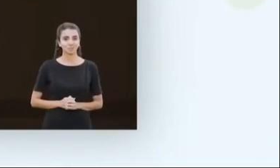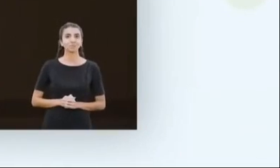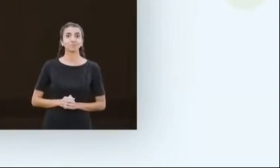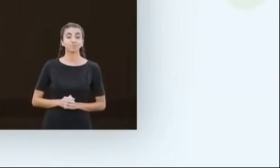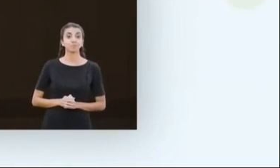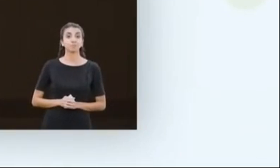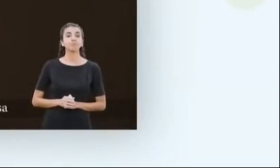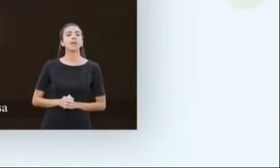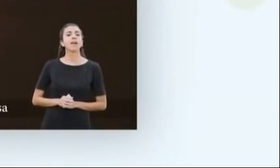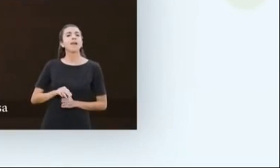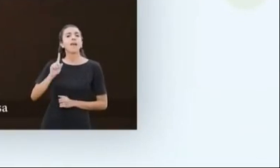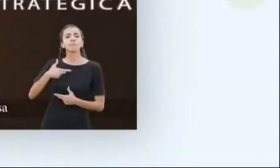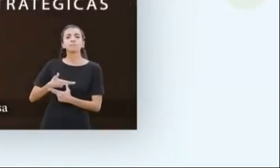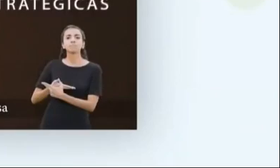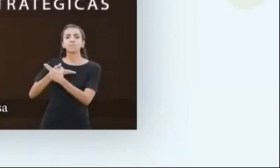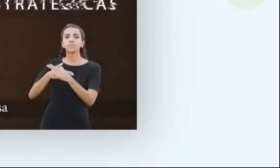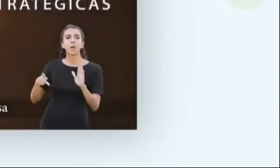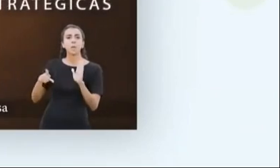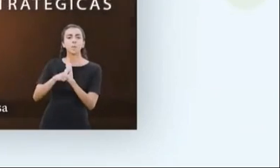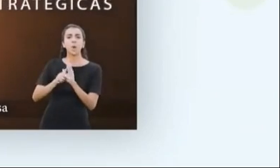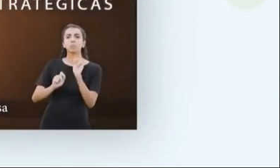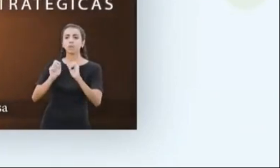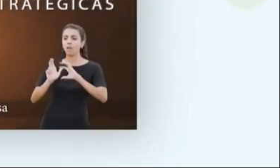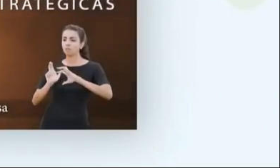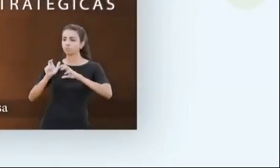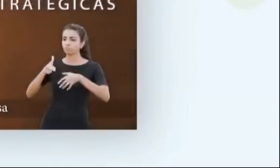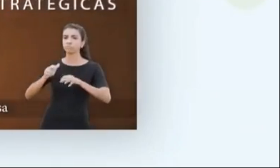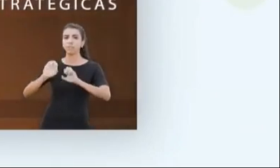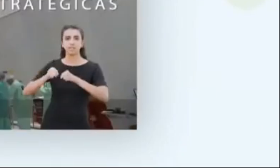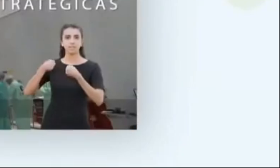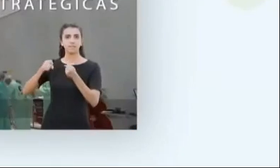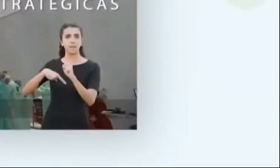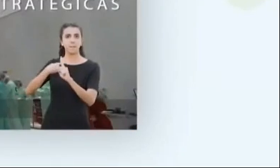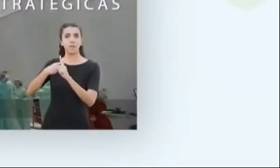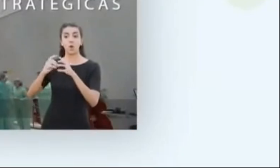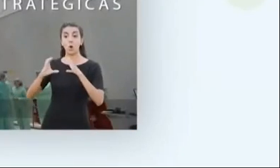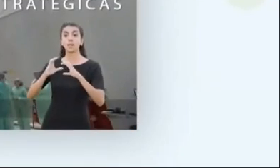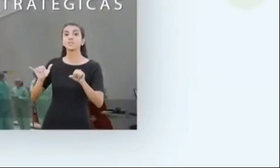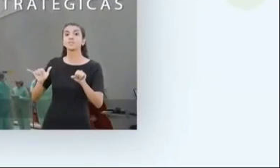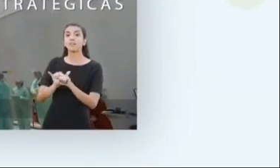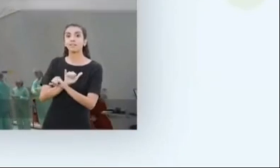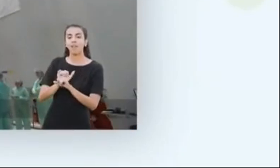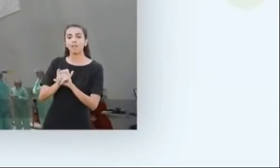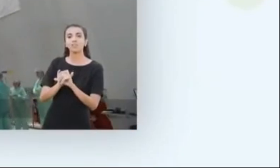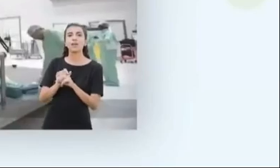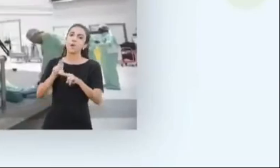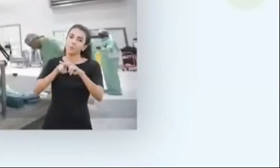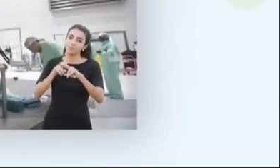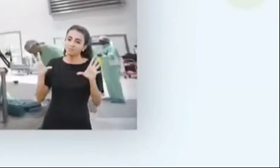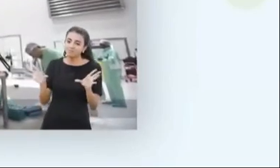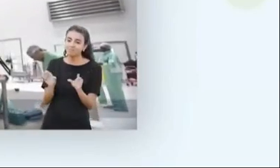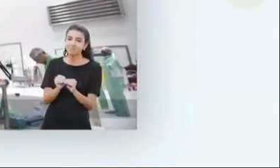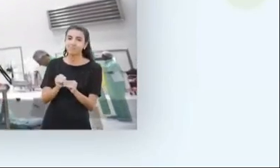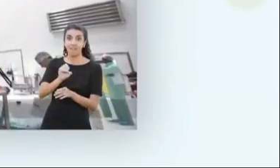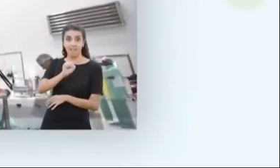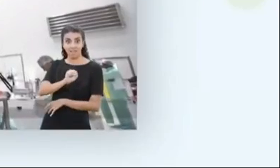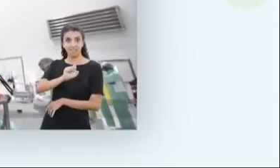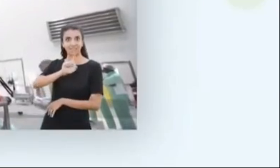Recebeu o nome de Satélite Geoestacionário de Defesa e Comunicações Estratégicas e ficou conhecido